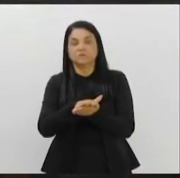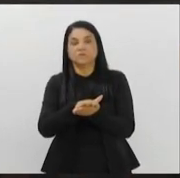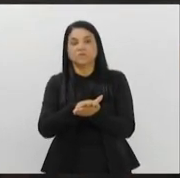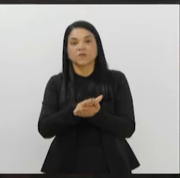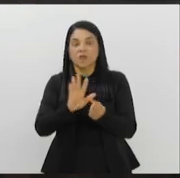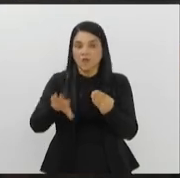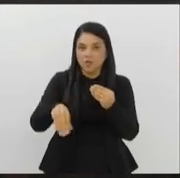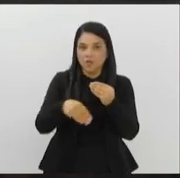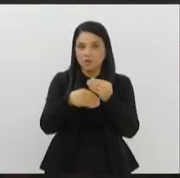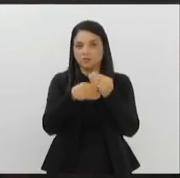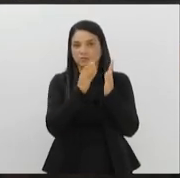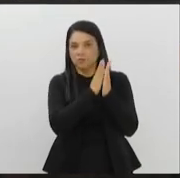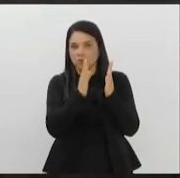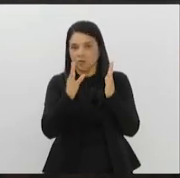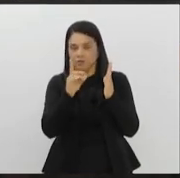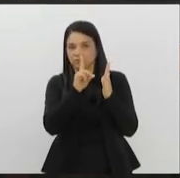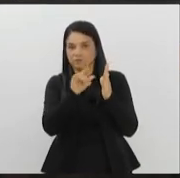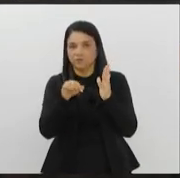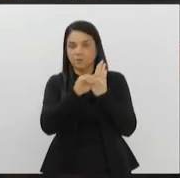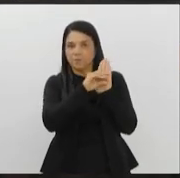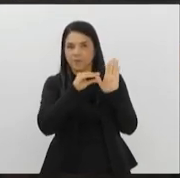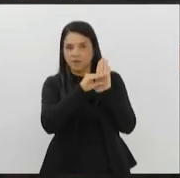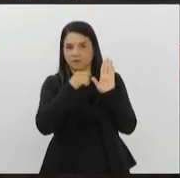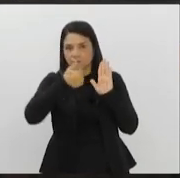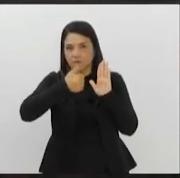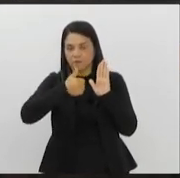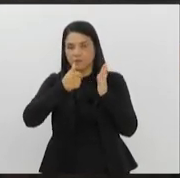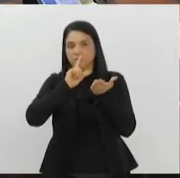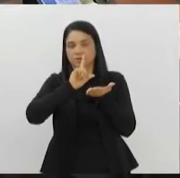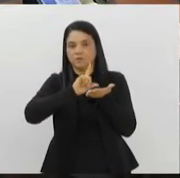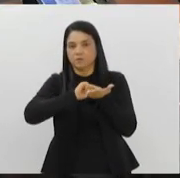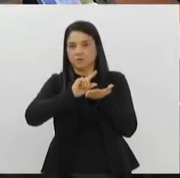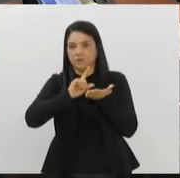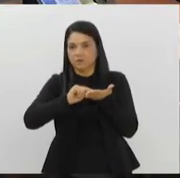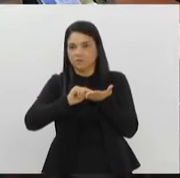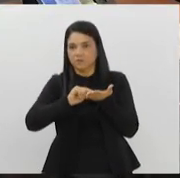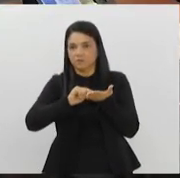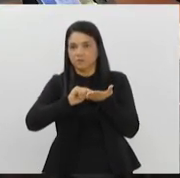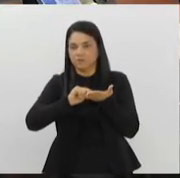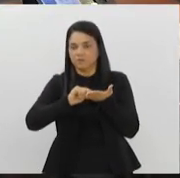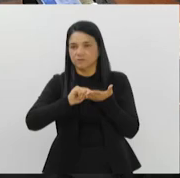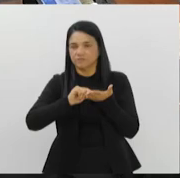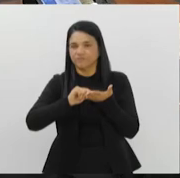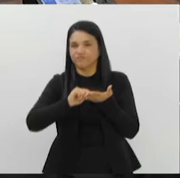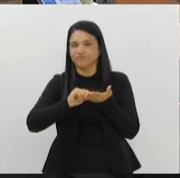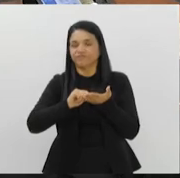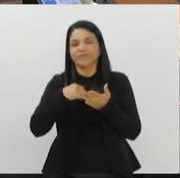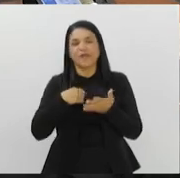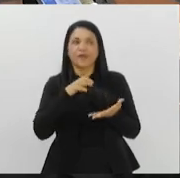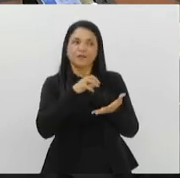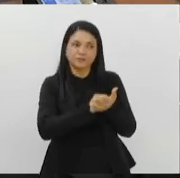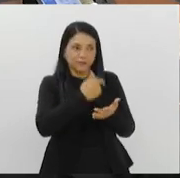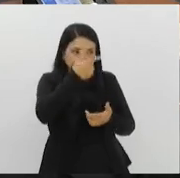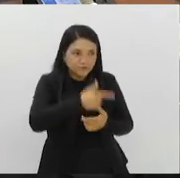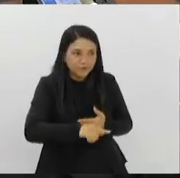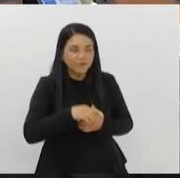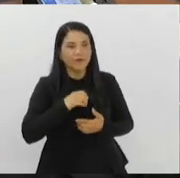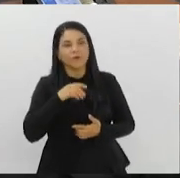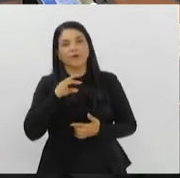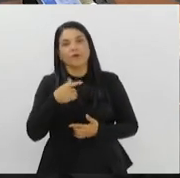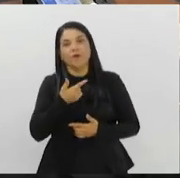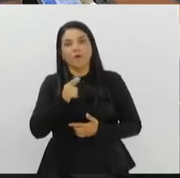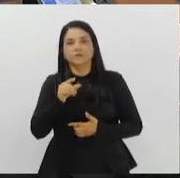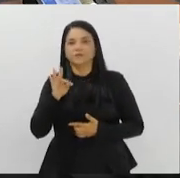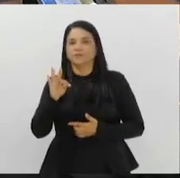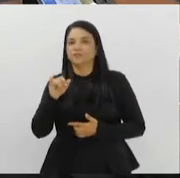Incluído na ordem do dia, de acordo com o parágrafo 1º do artigo 40... é só para registrar. Outra TIS. Exatamente. Eu estava falando aqui em silêncio, que